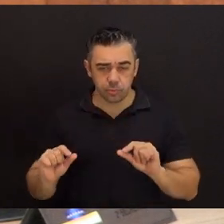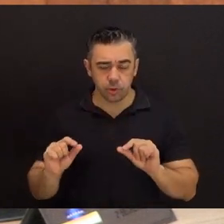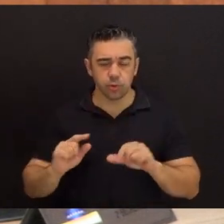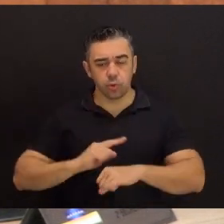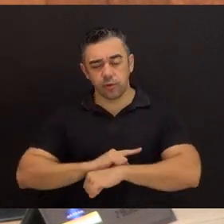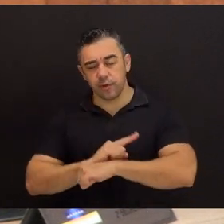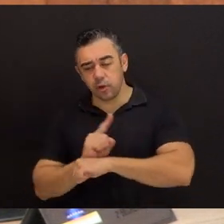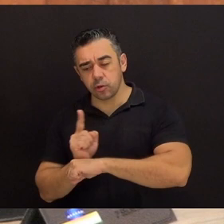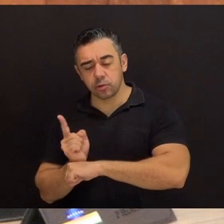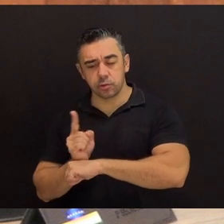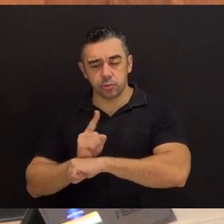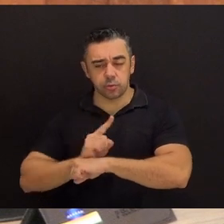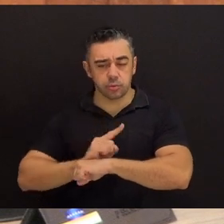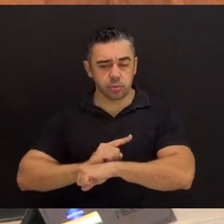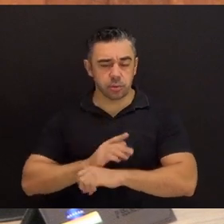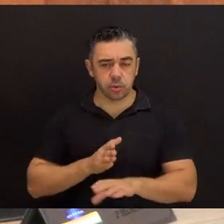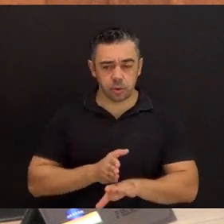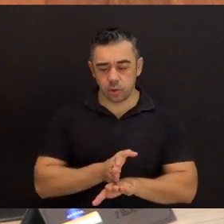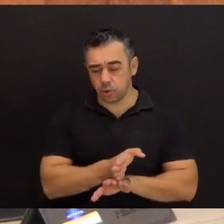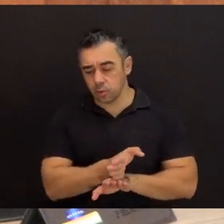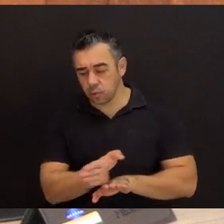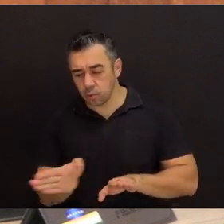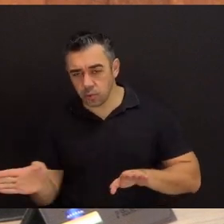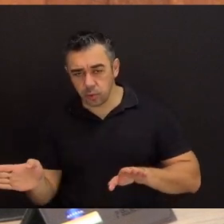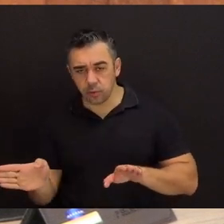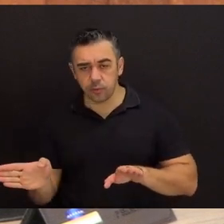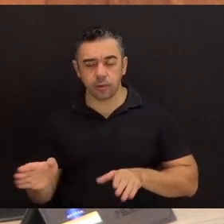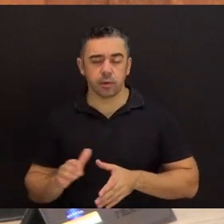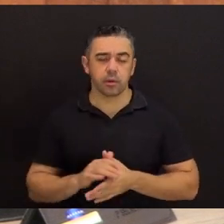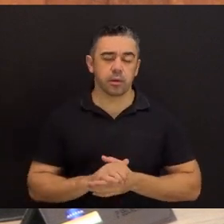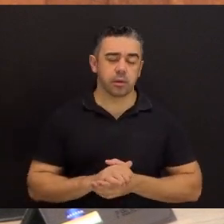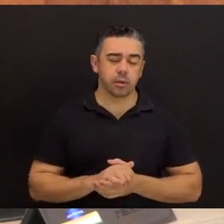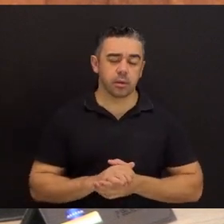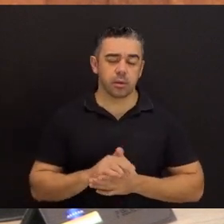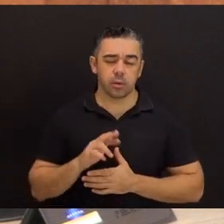e curva acentuada na rua Estefano